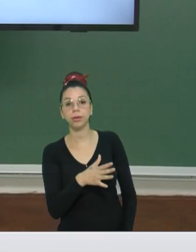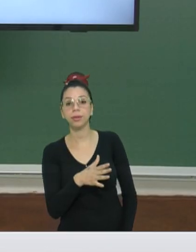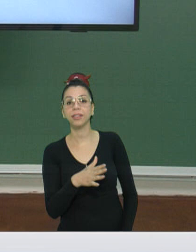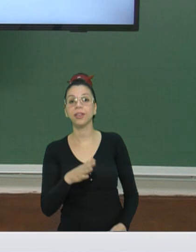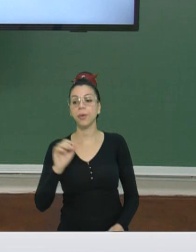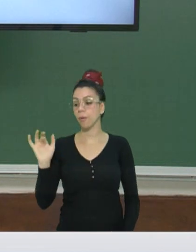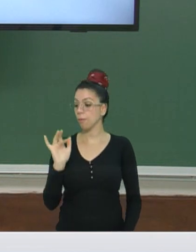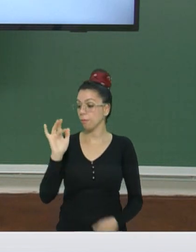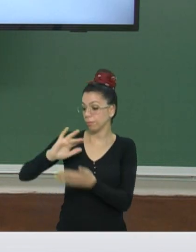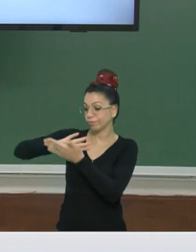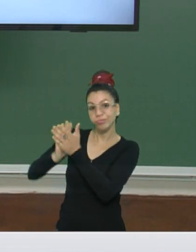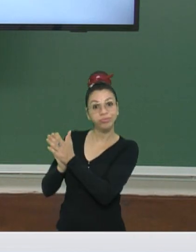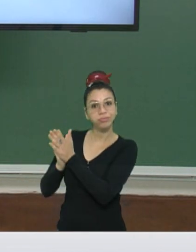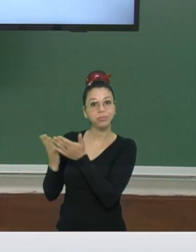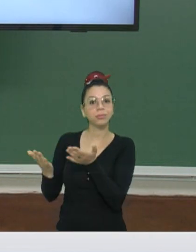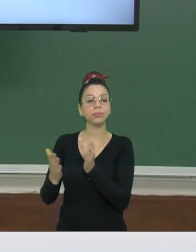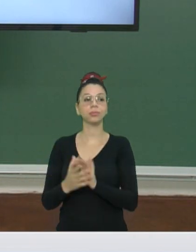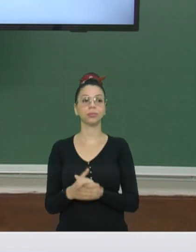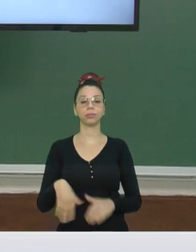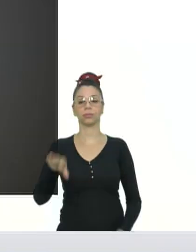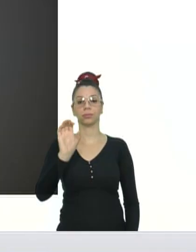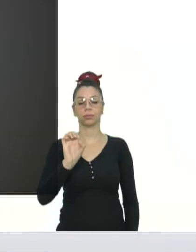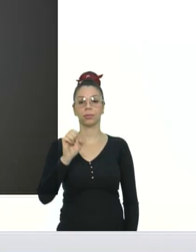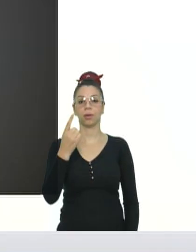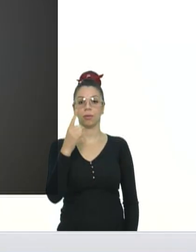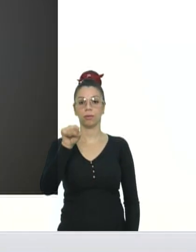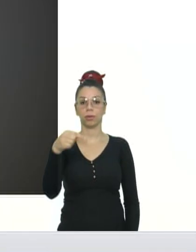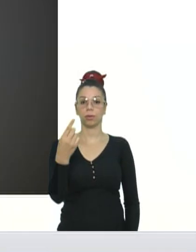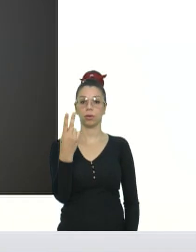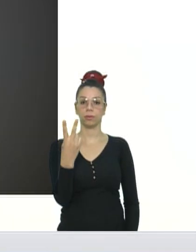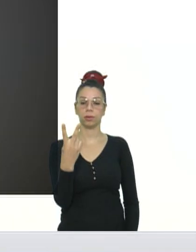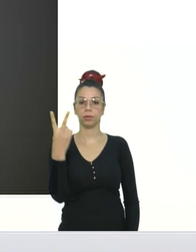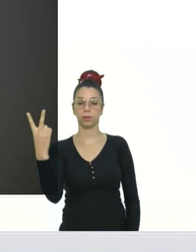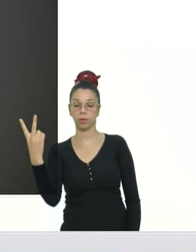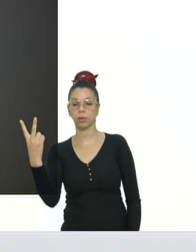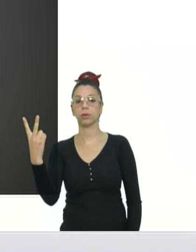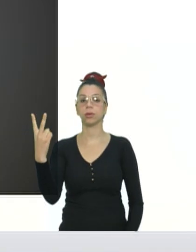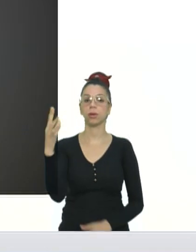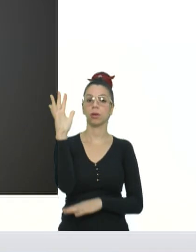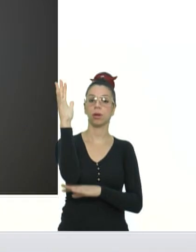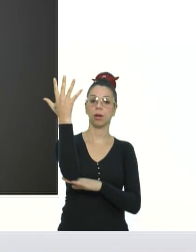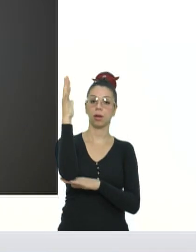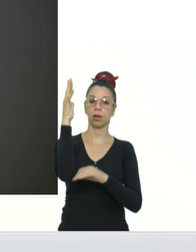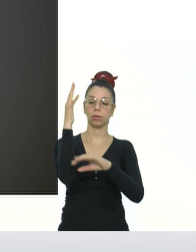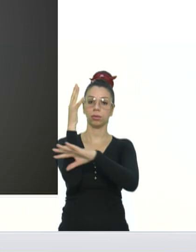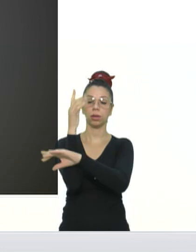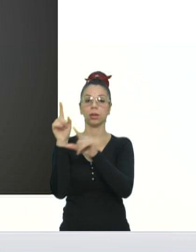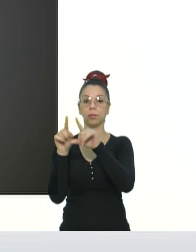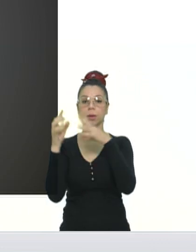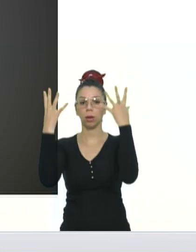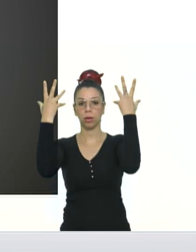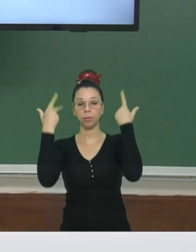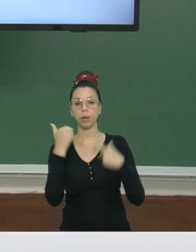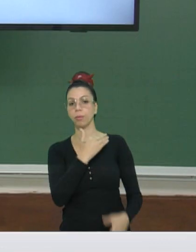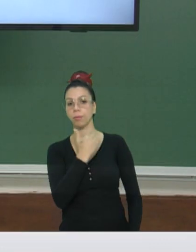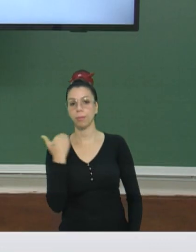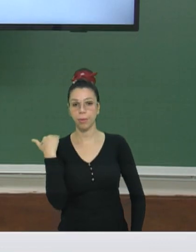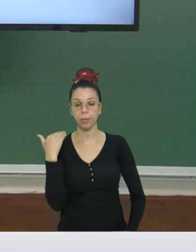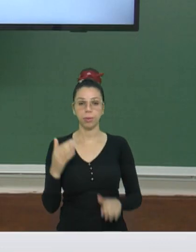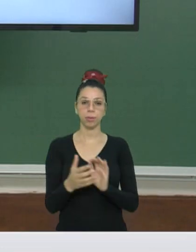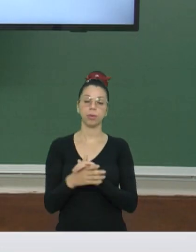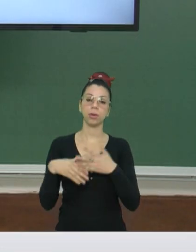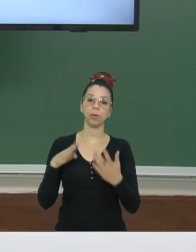bicho. E o E, 1,22%, buraco de árvore e resto de animais. Ou seja, a nossa